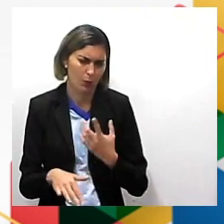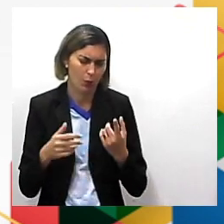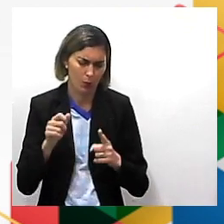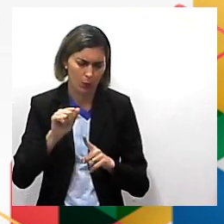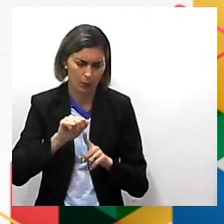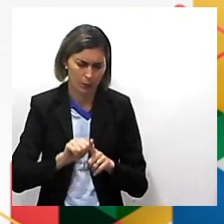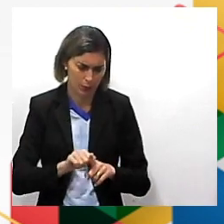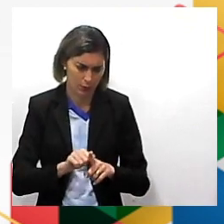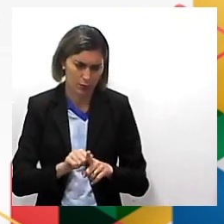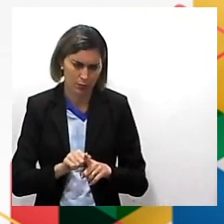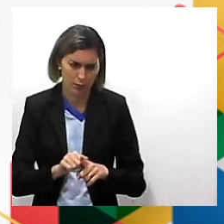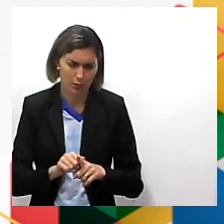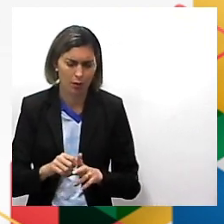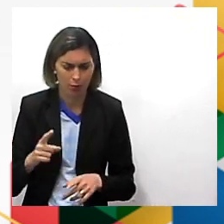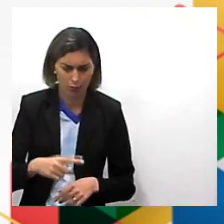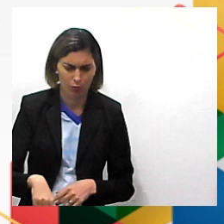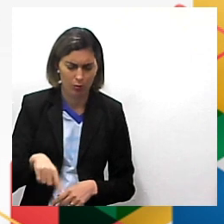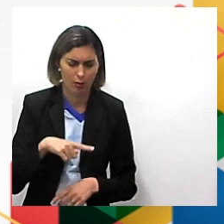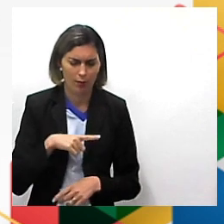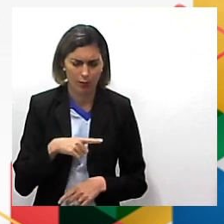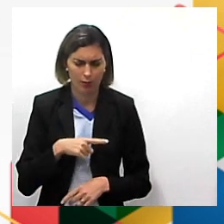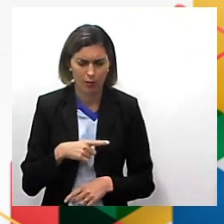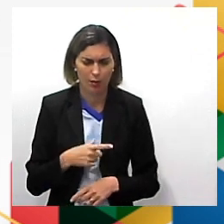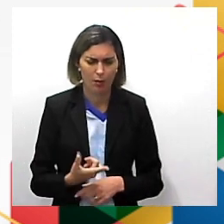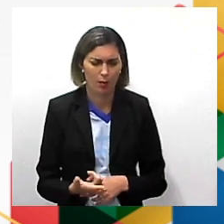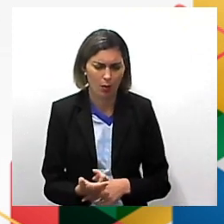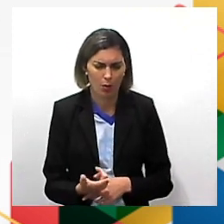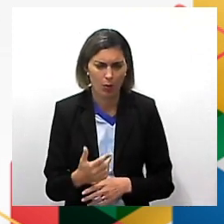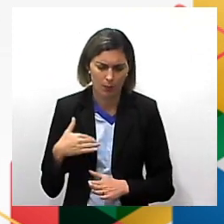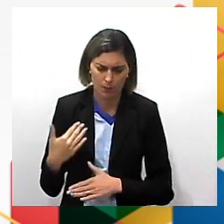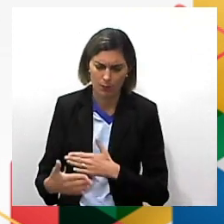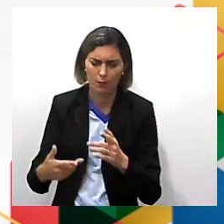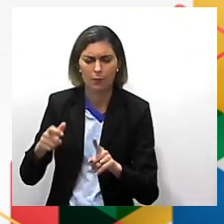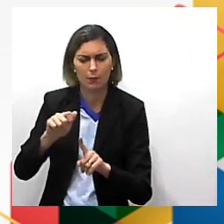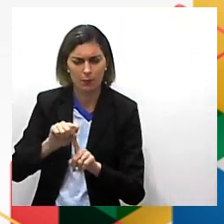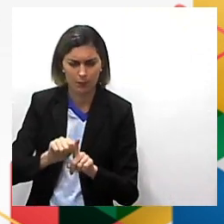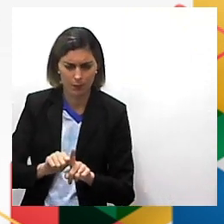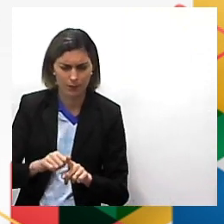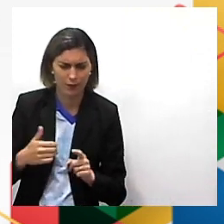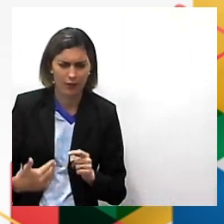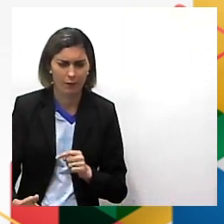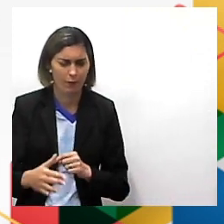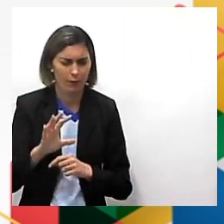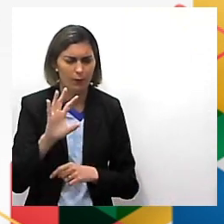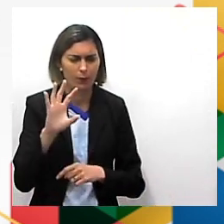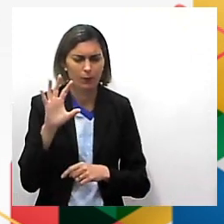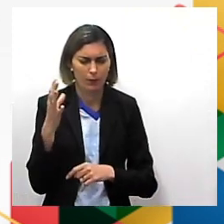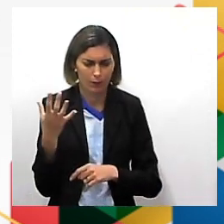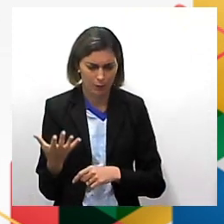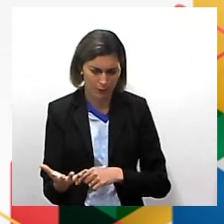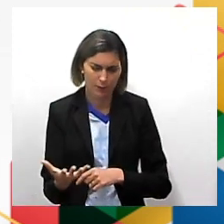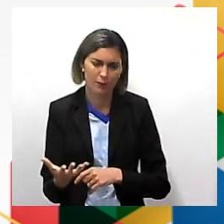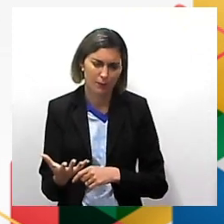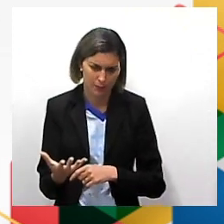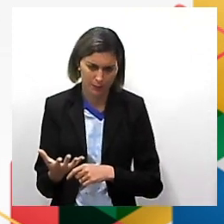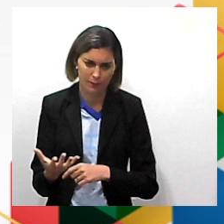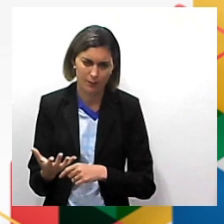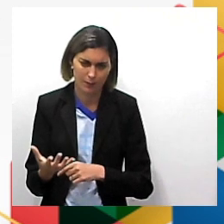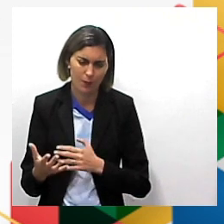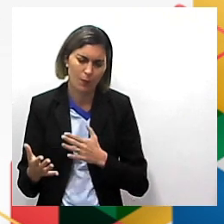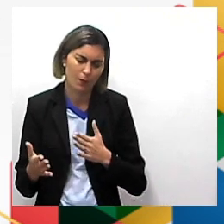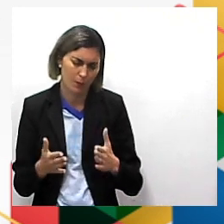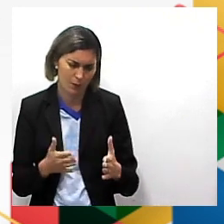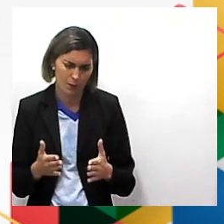mês, a gente tem que considerar que ao longo dos meses vai acontecer aí